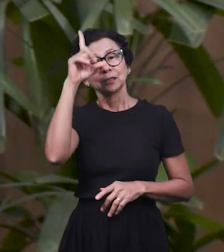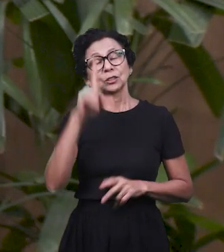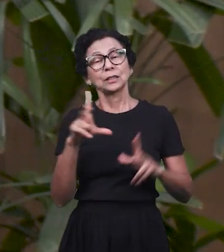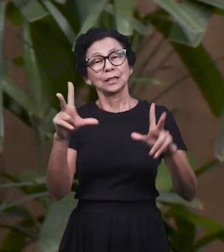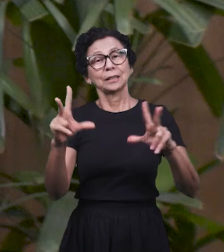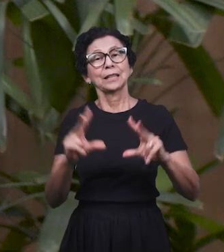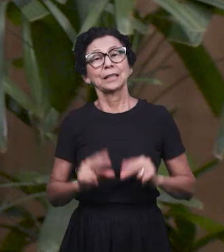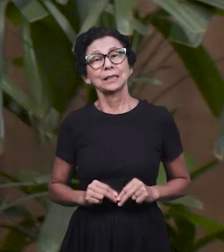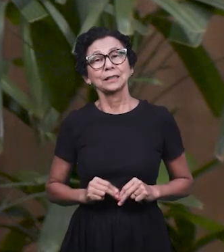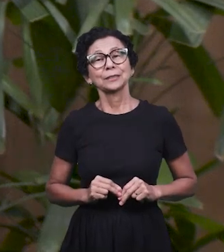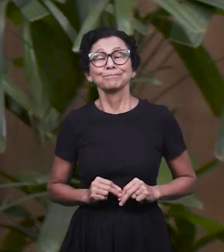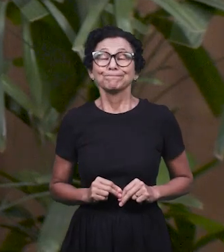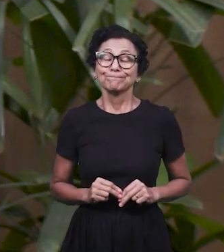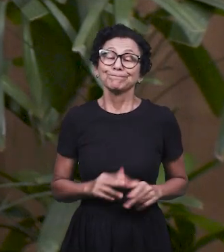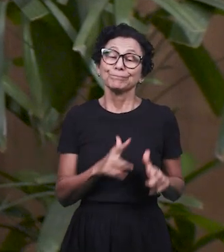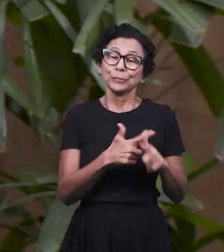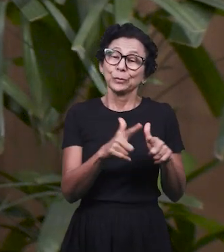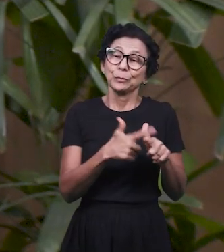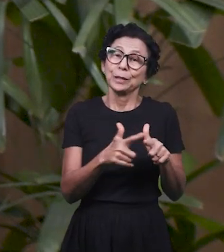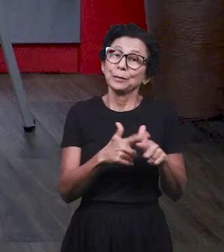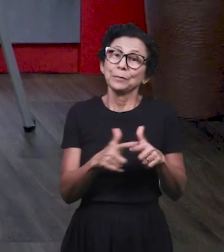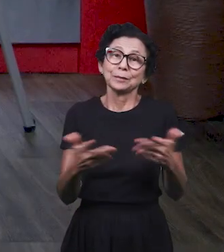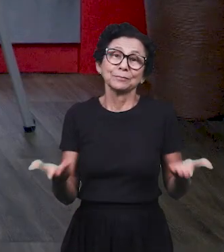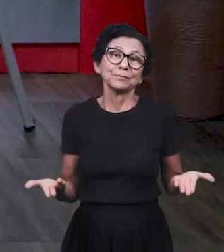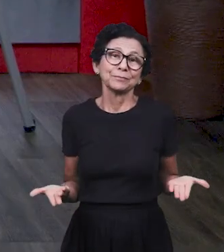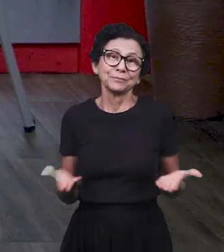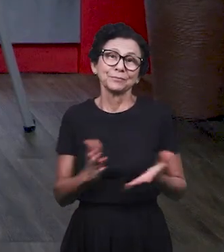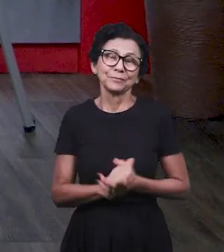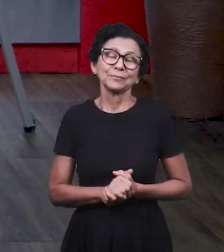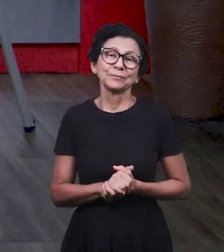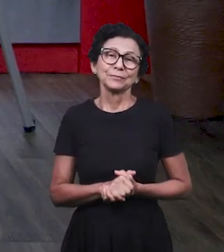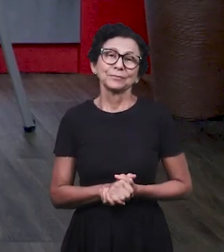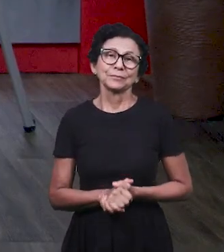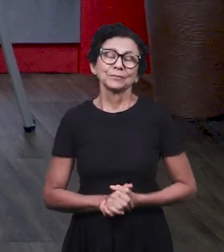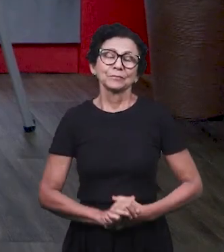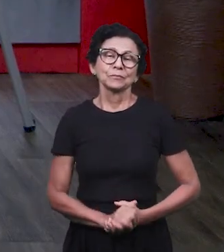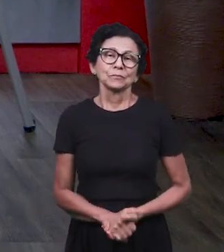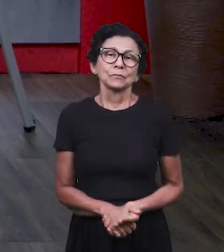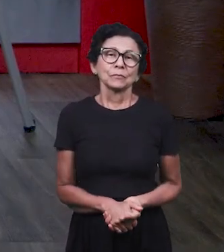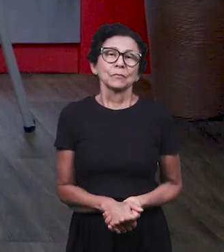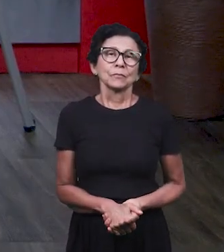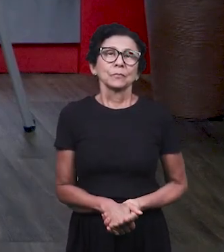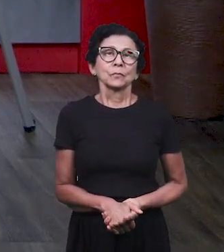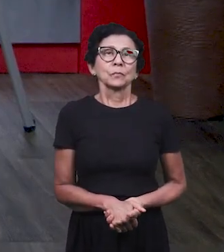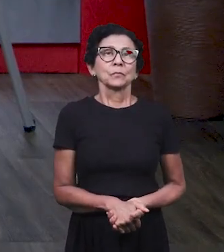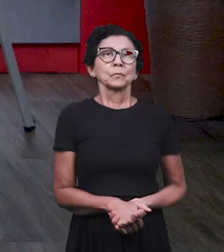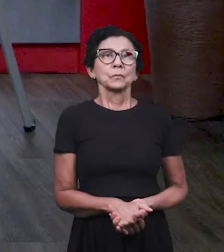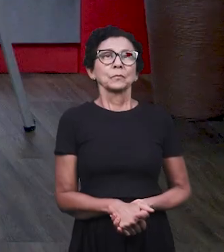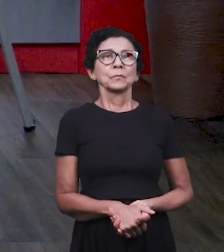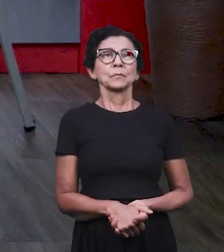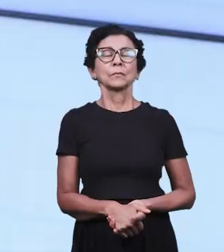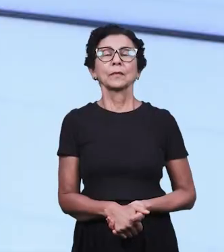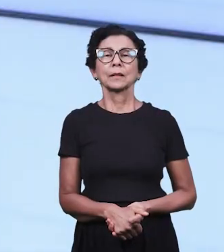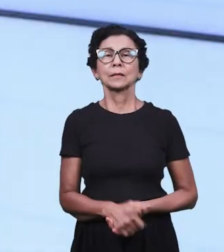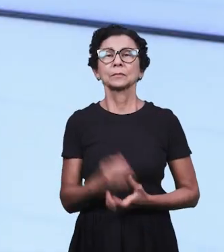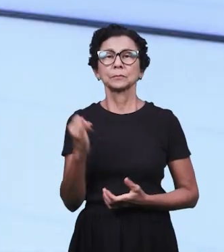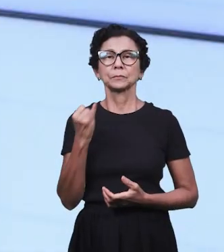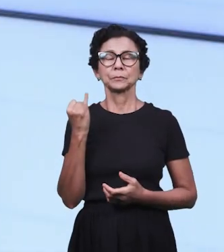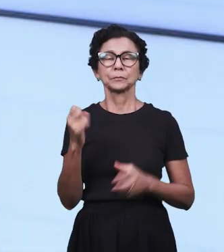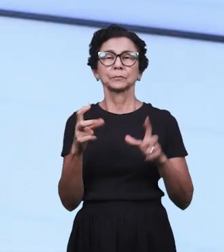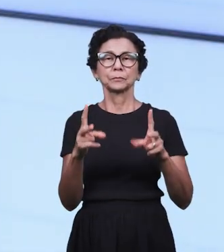bens deixados por aquele falecido. Isso é um ponto assim que é preciso ser